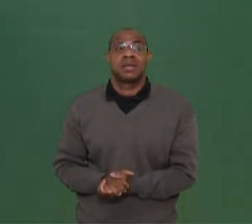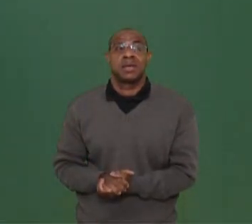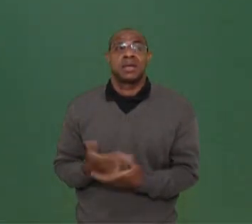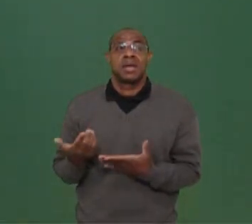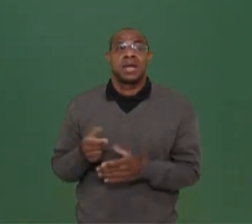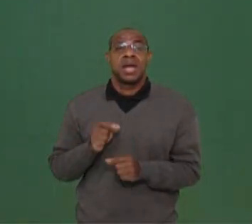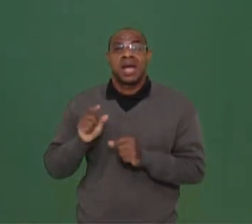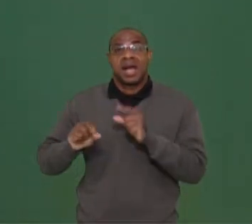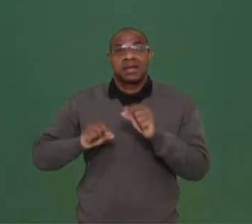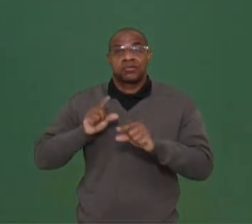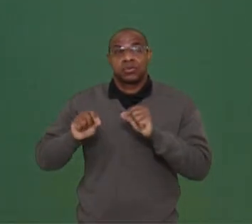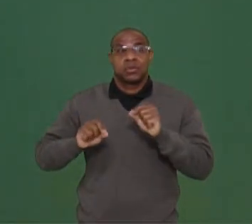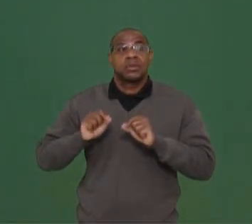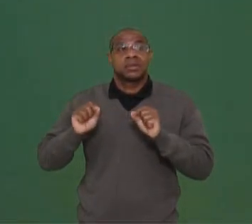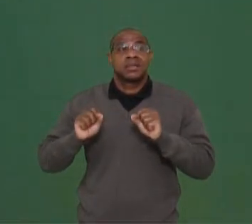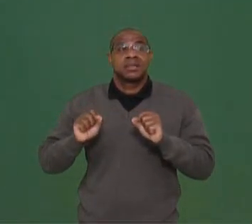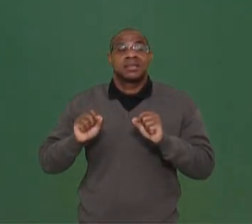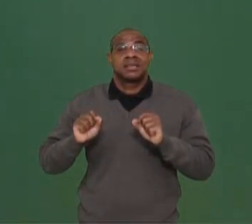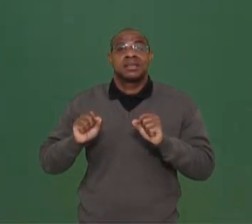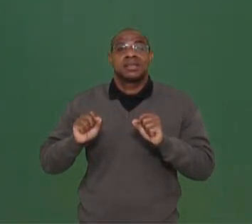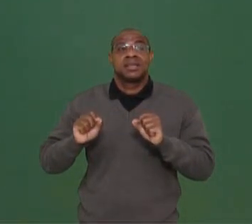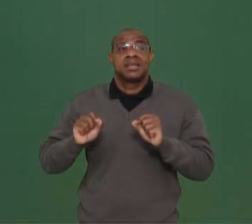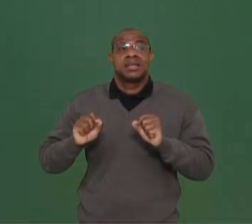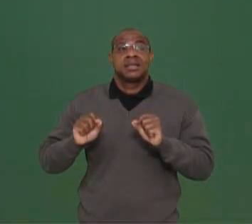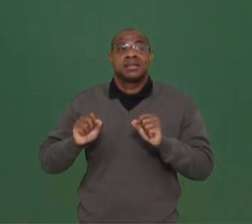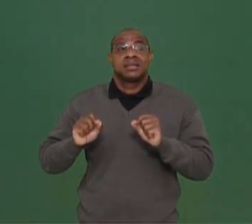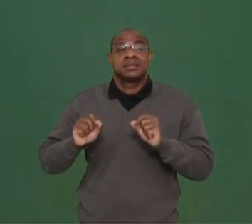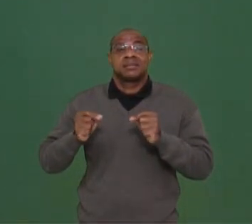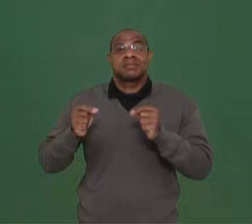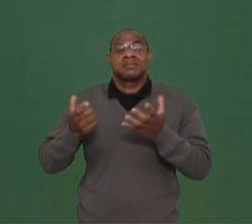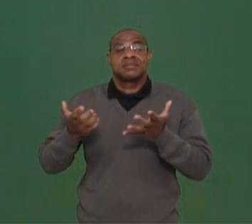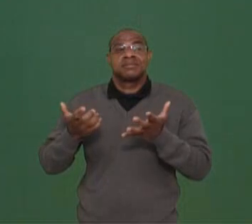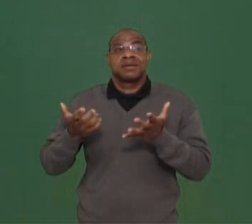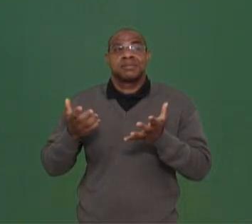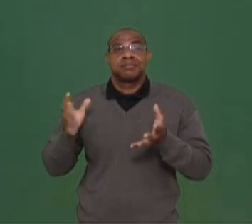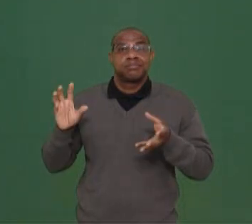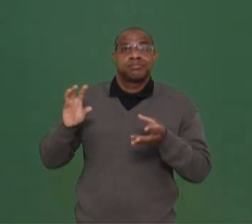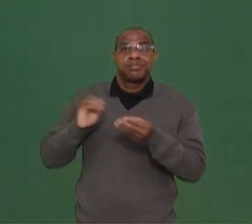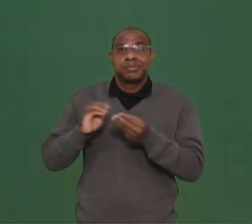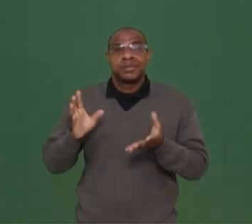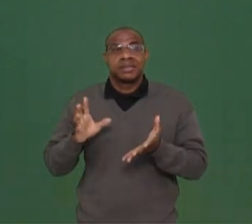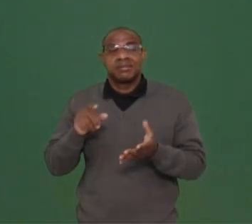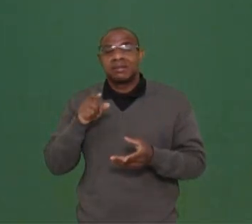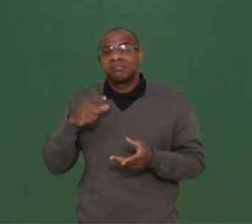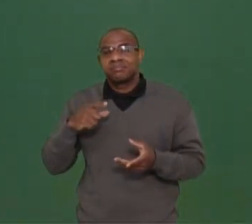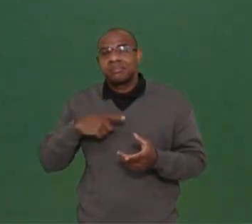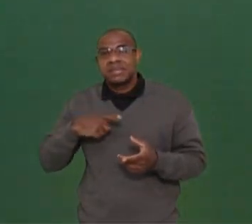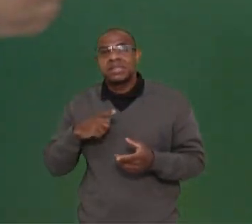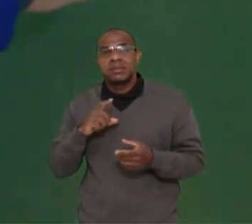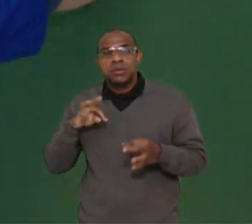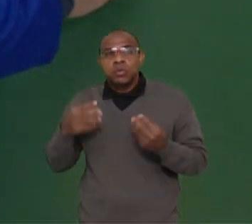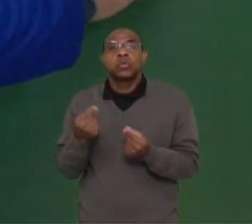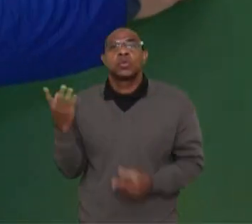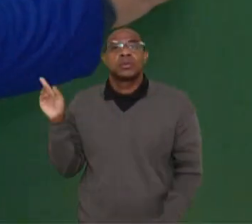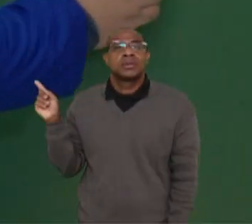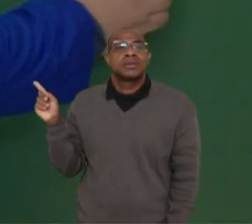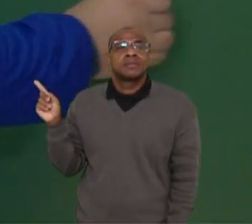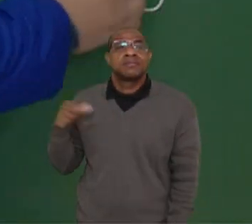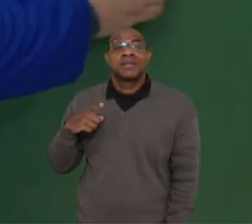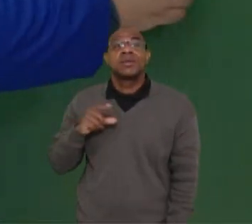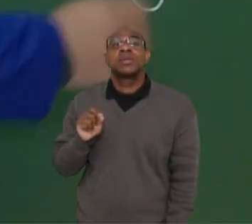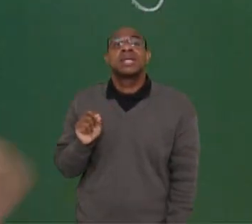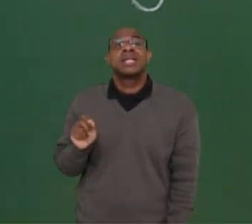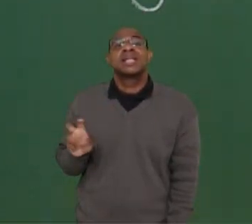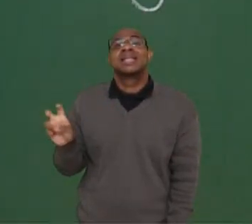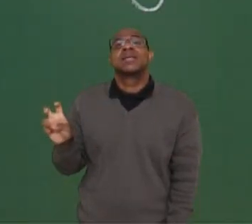escolha da unidade é que vai definir tudo. Para escolher a unidade, eu tenho 5 opções. 5